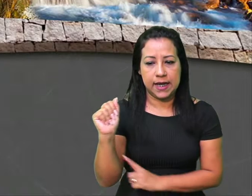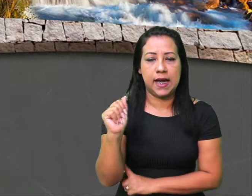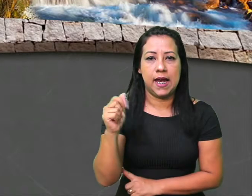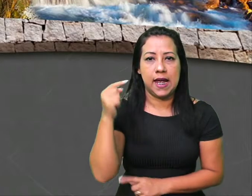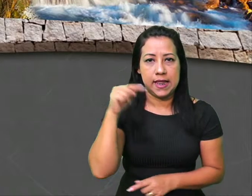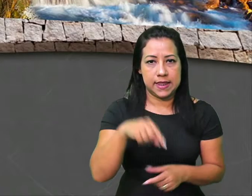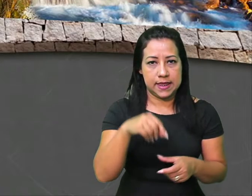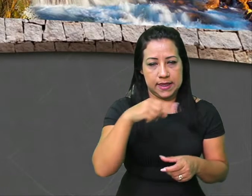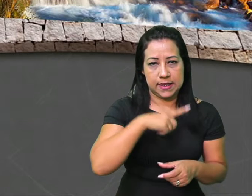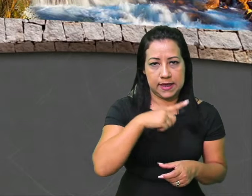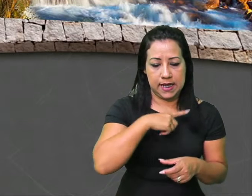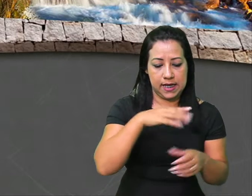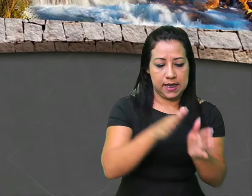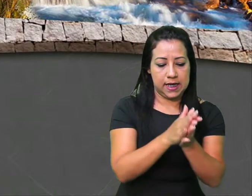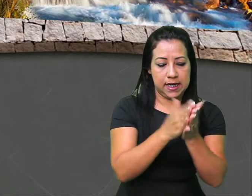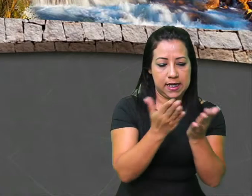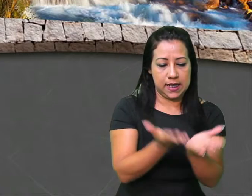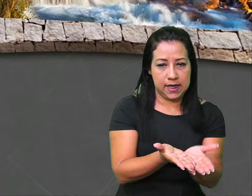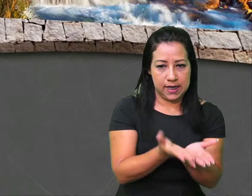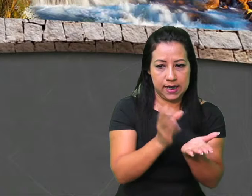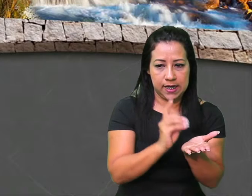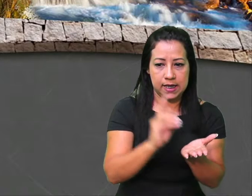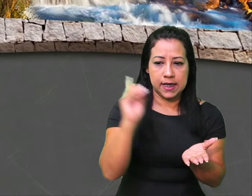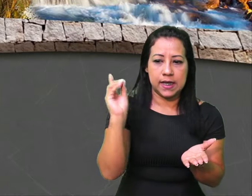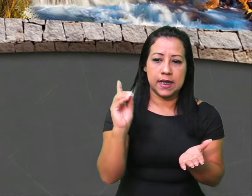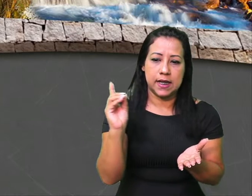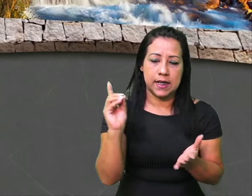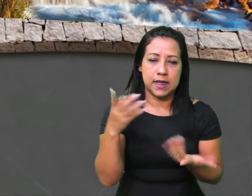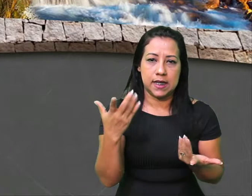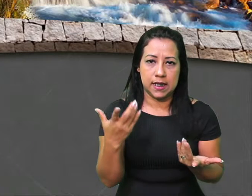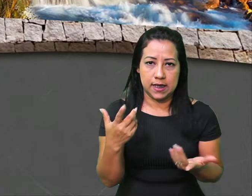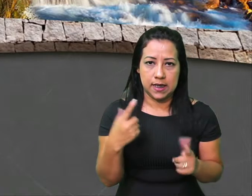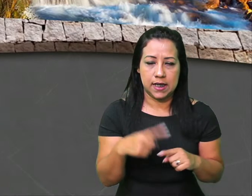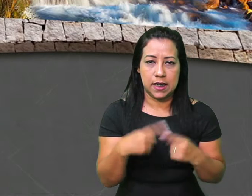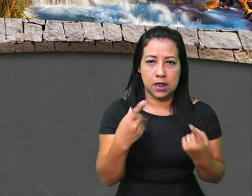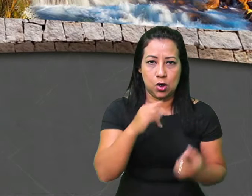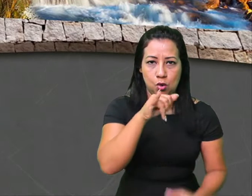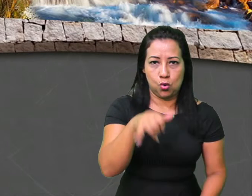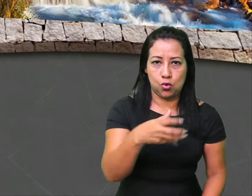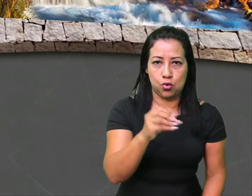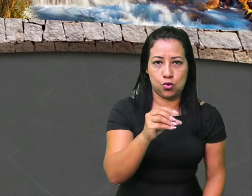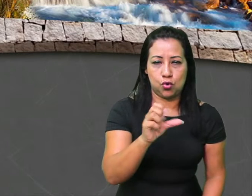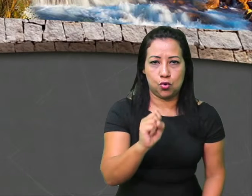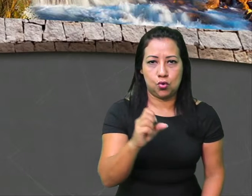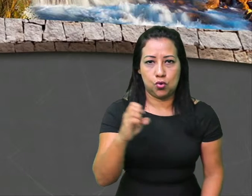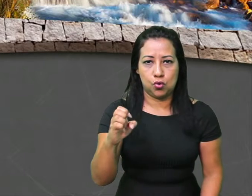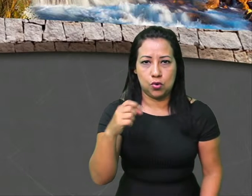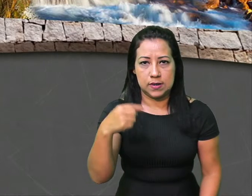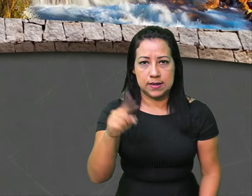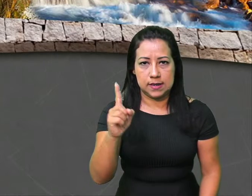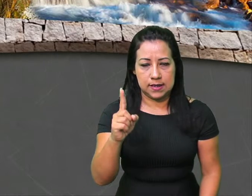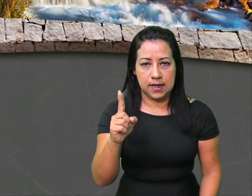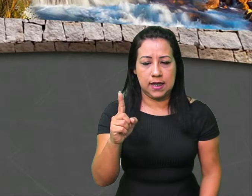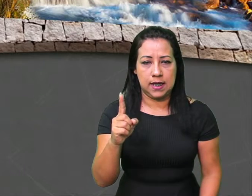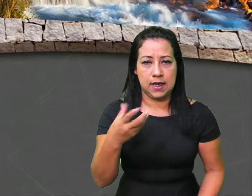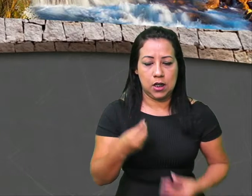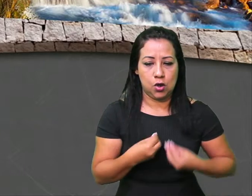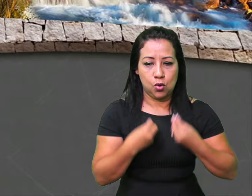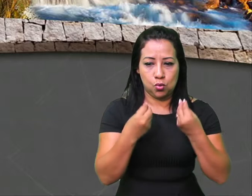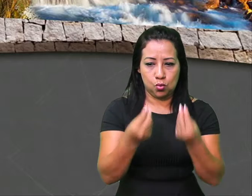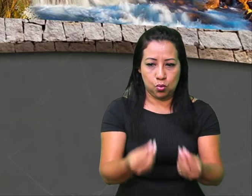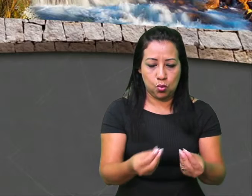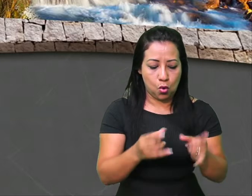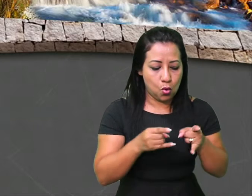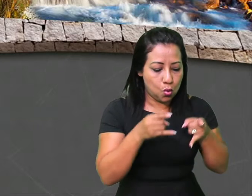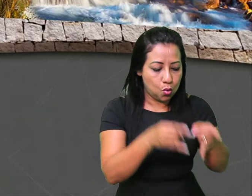E ele vai falar que José de Arimateia doou o seu túmulo para colocar o corpo de Jesus Cristo. Portanto, ó,